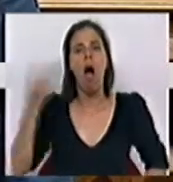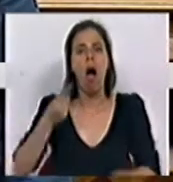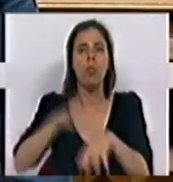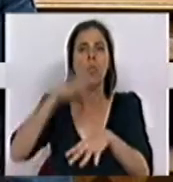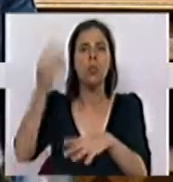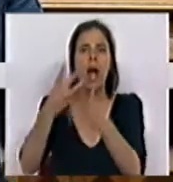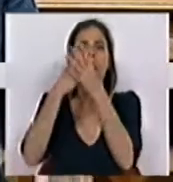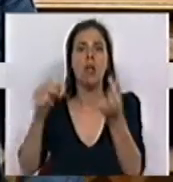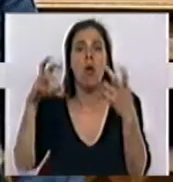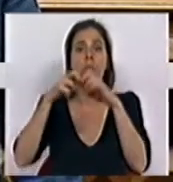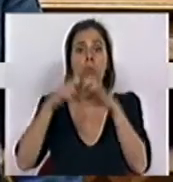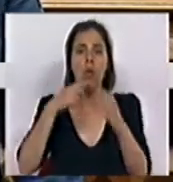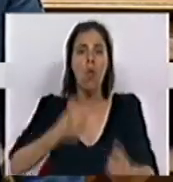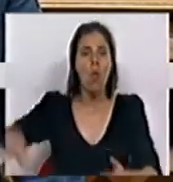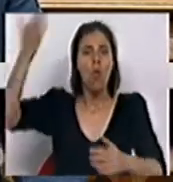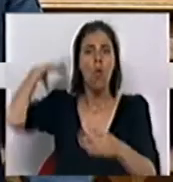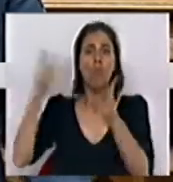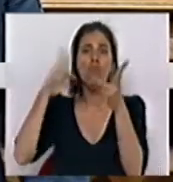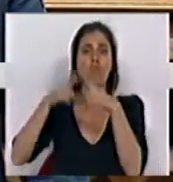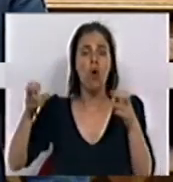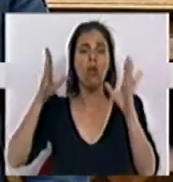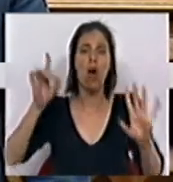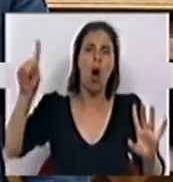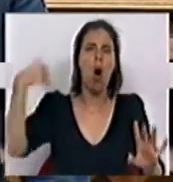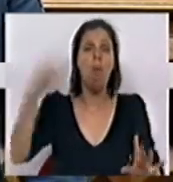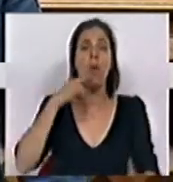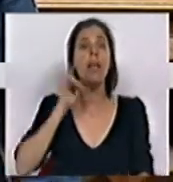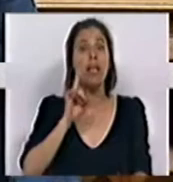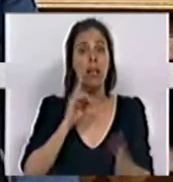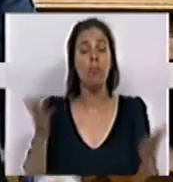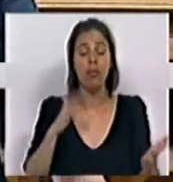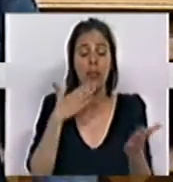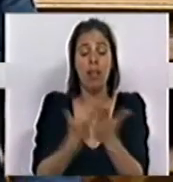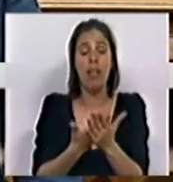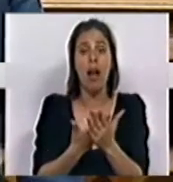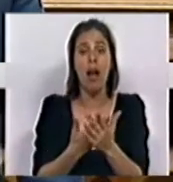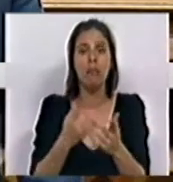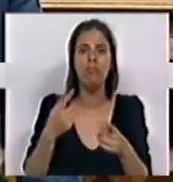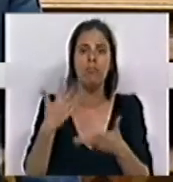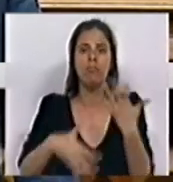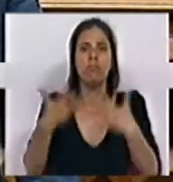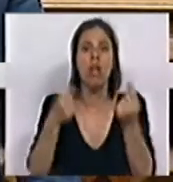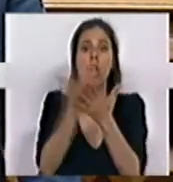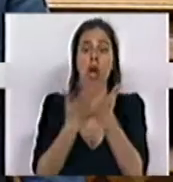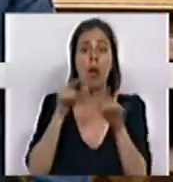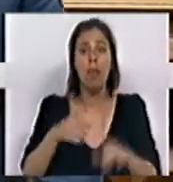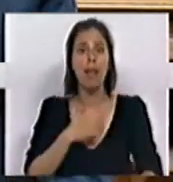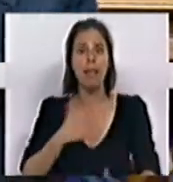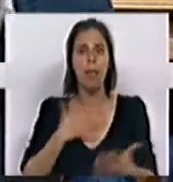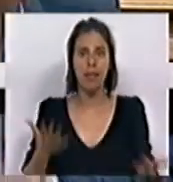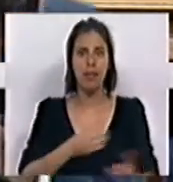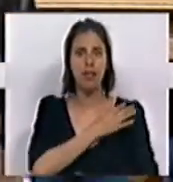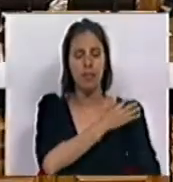muito e tarda muito em resolver problemas há muito identificados e que seriam muito importantes para dar ânimo económico a estas